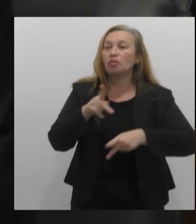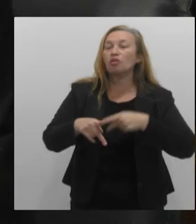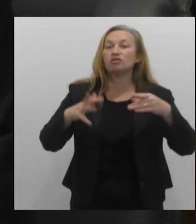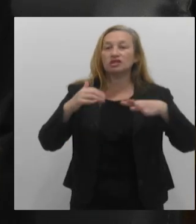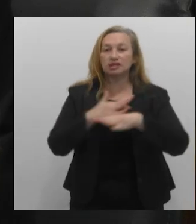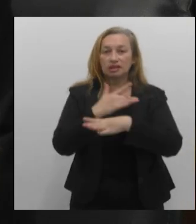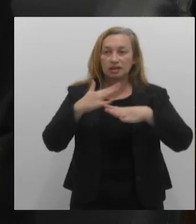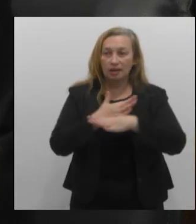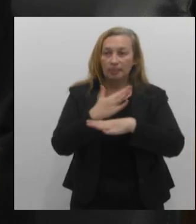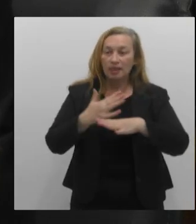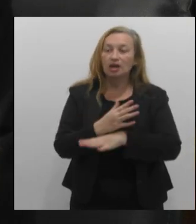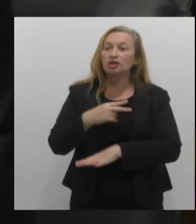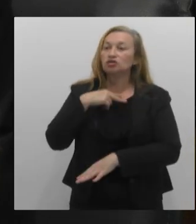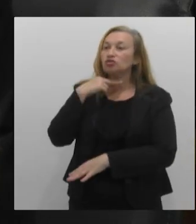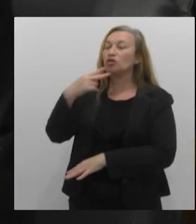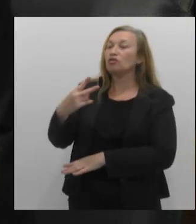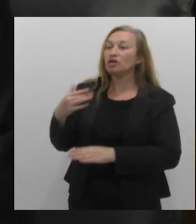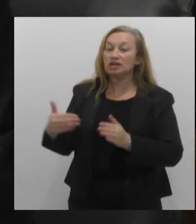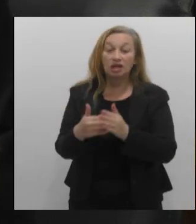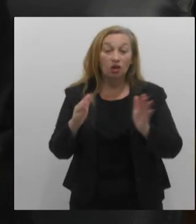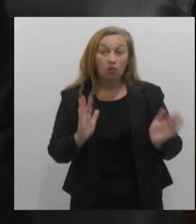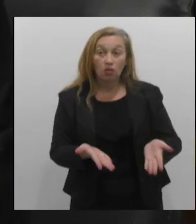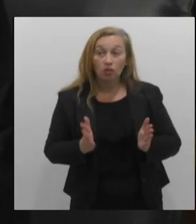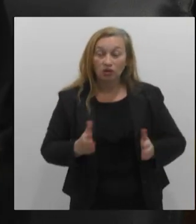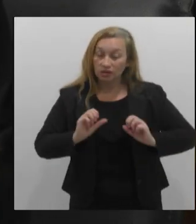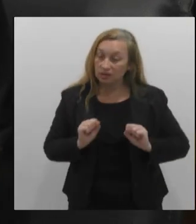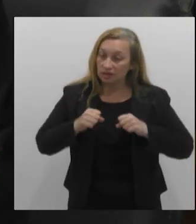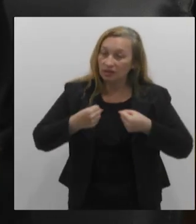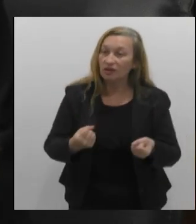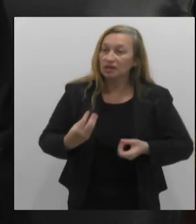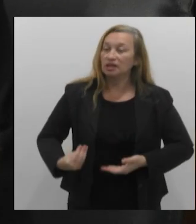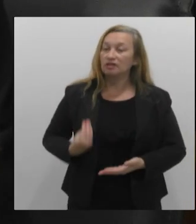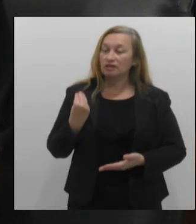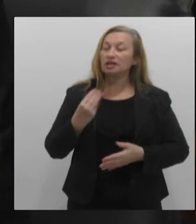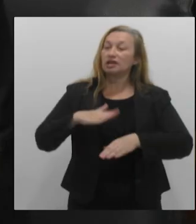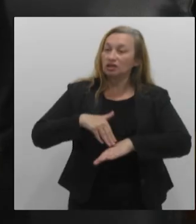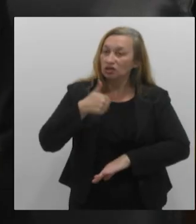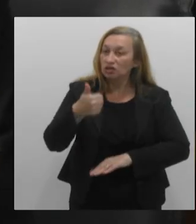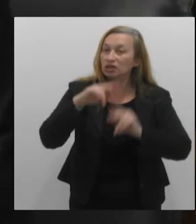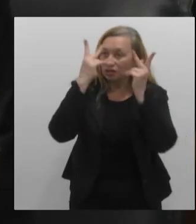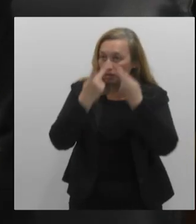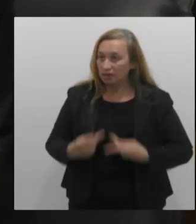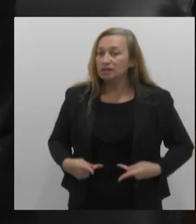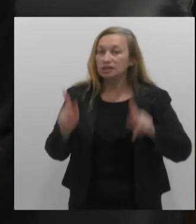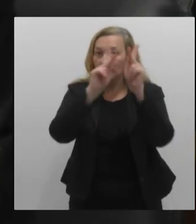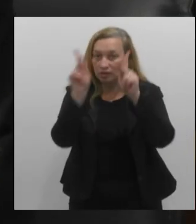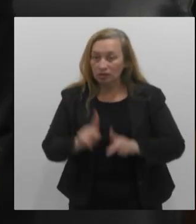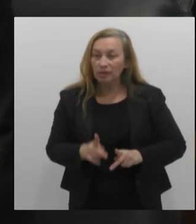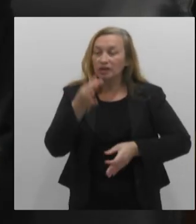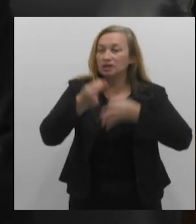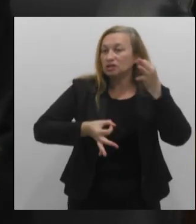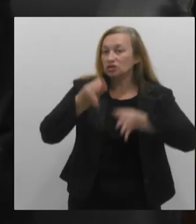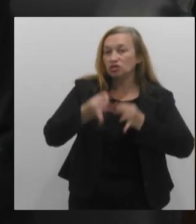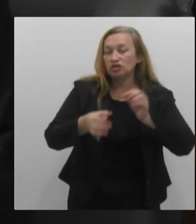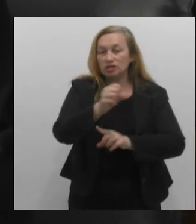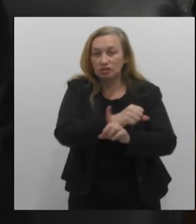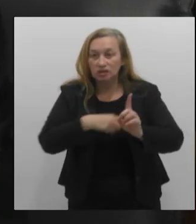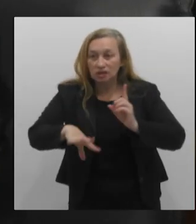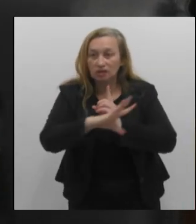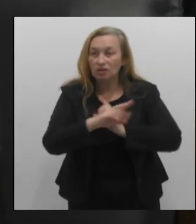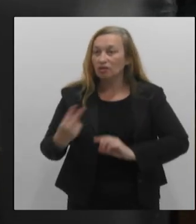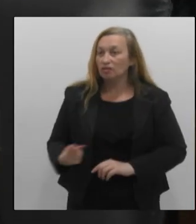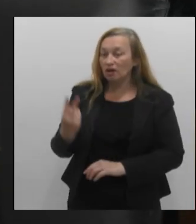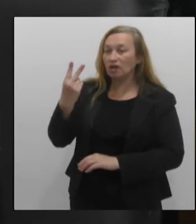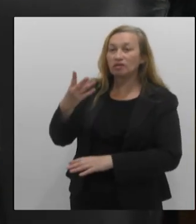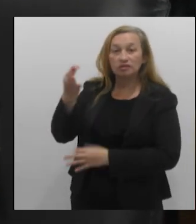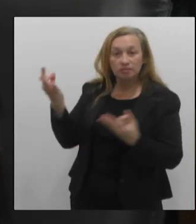cidade. Sua voz ainda hoje se ergue em defesa da vida, da dignidade humana, da paz, da justiça social, valores que